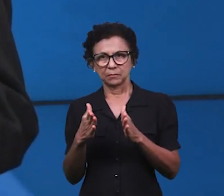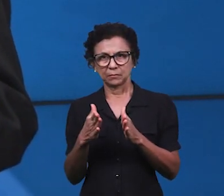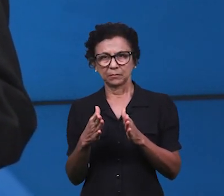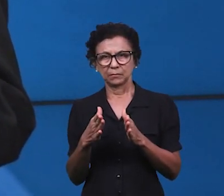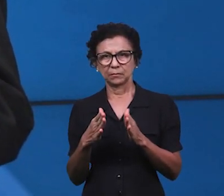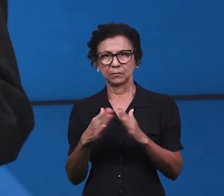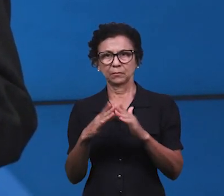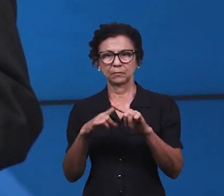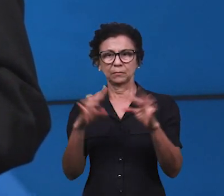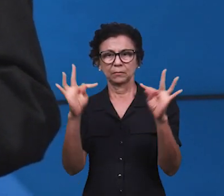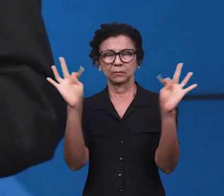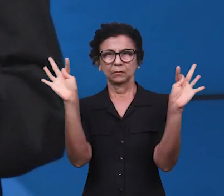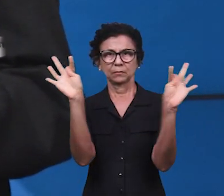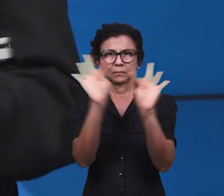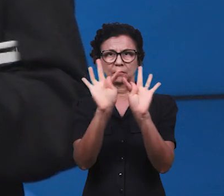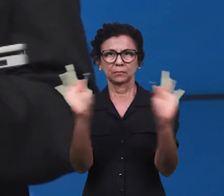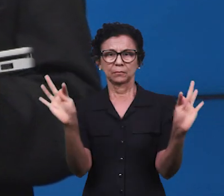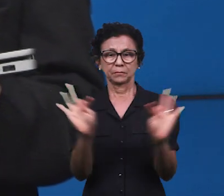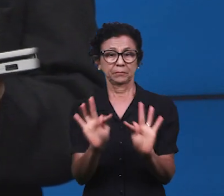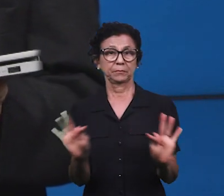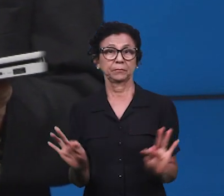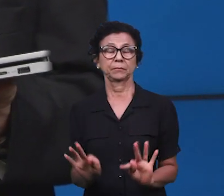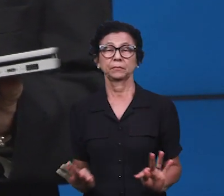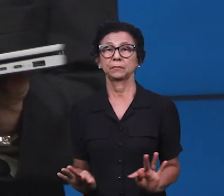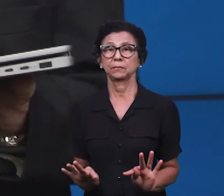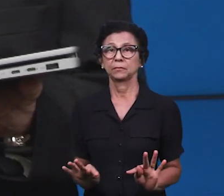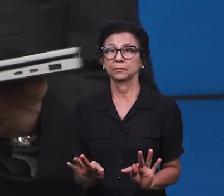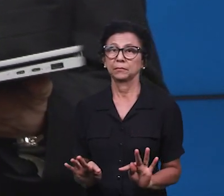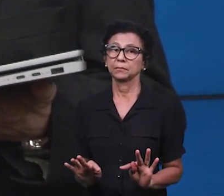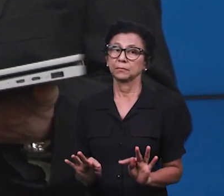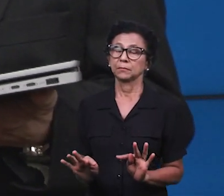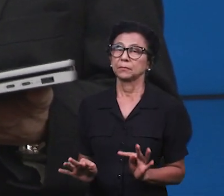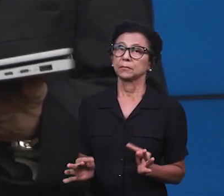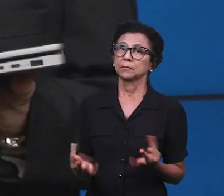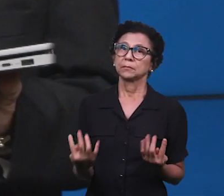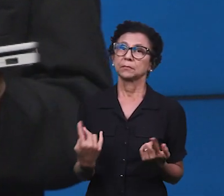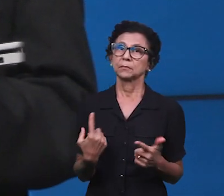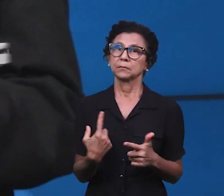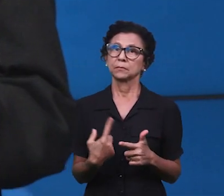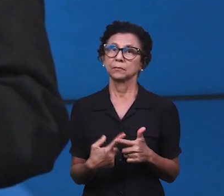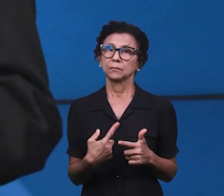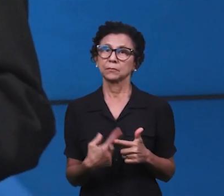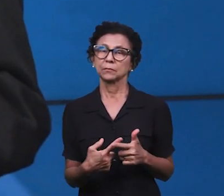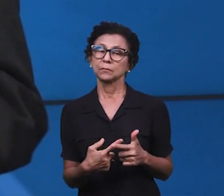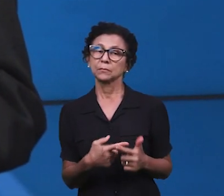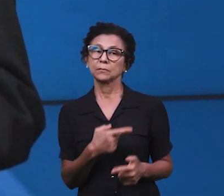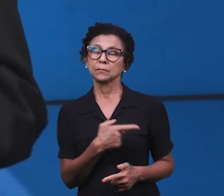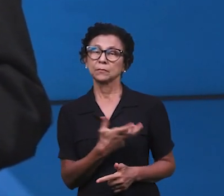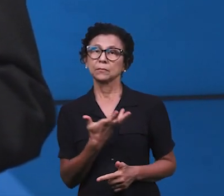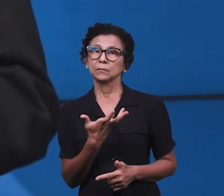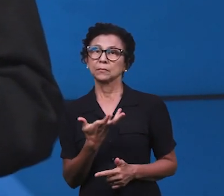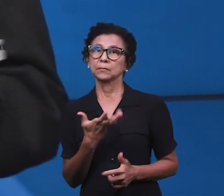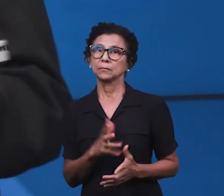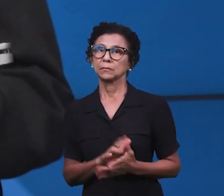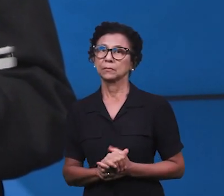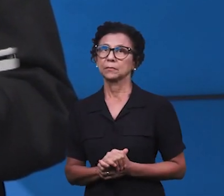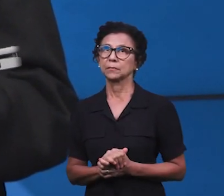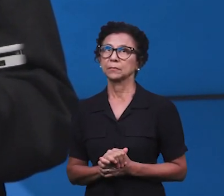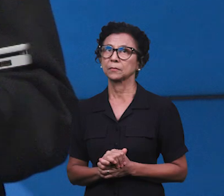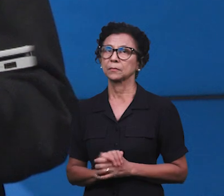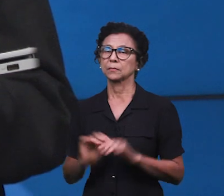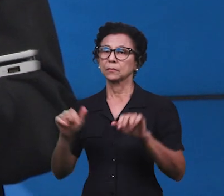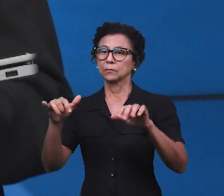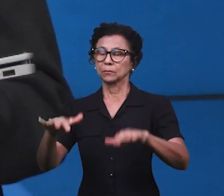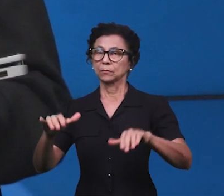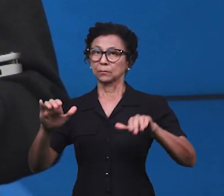Tiatira pela ocupação ali, né, a usurpação, aliás, do trono do Senhor Jesus, que era o trono da igreja, era